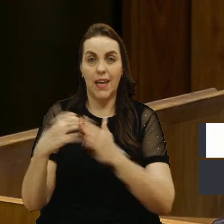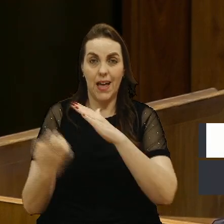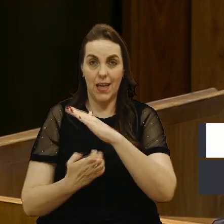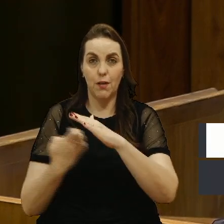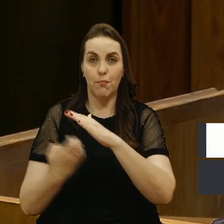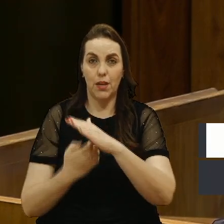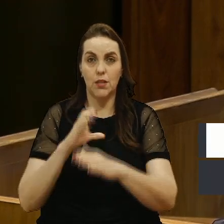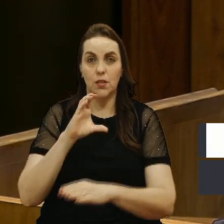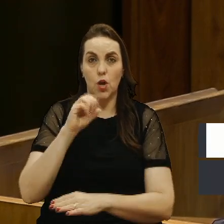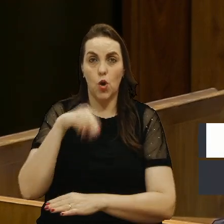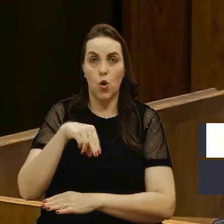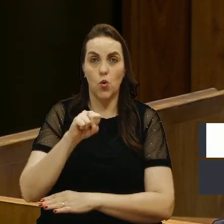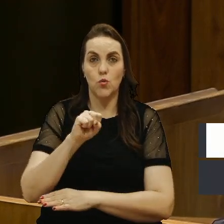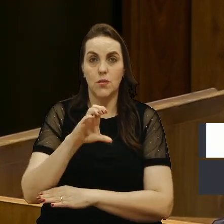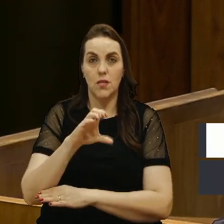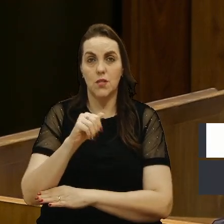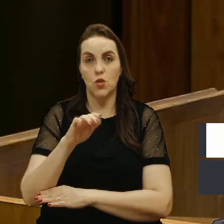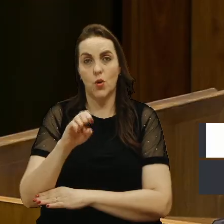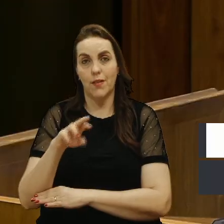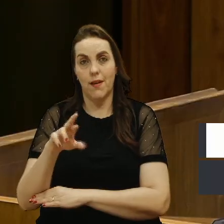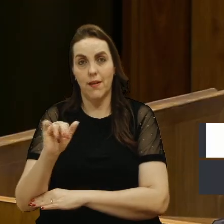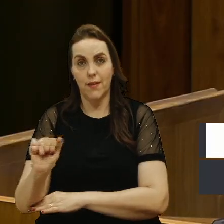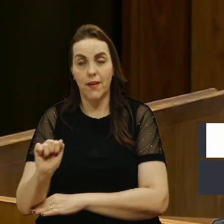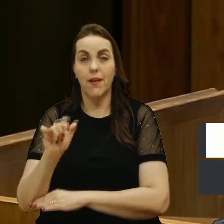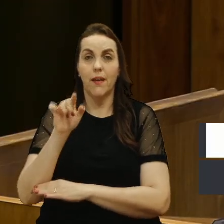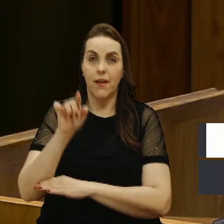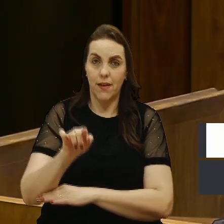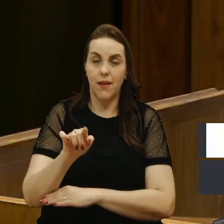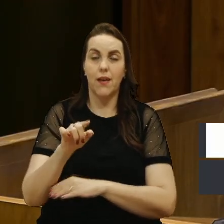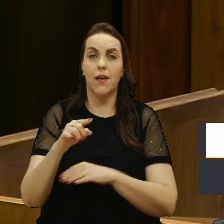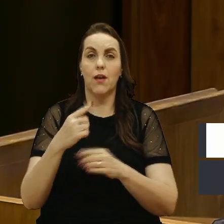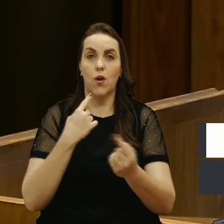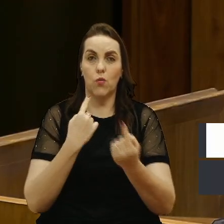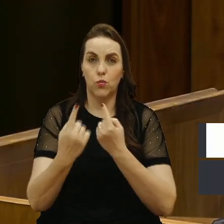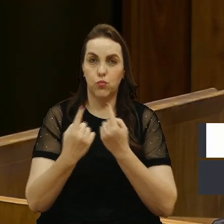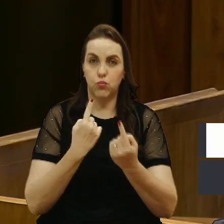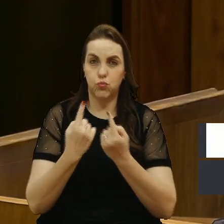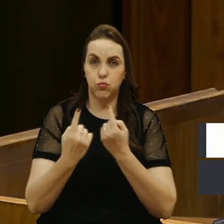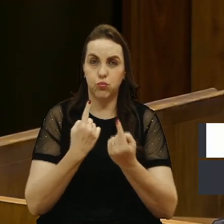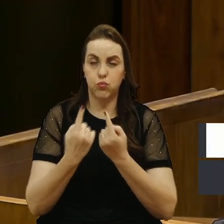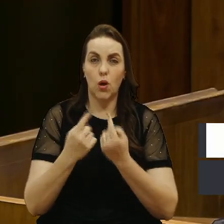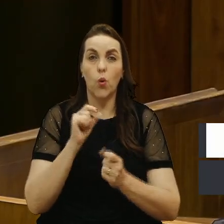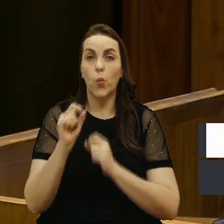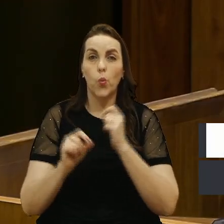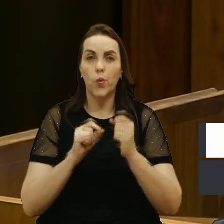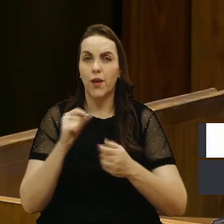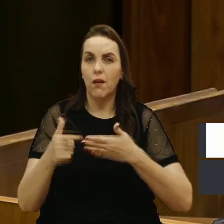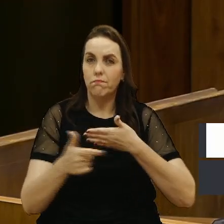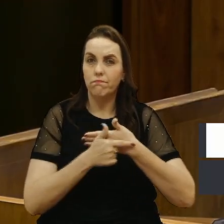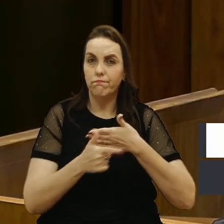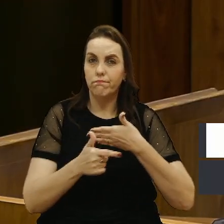CSG. Uma concessionária de rodovias, ela tem por função